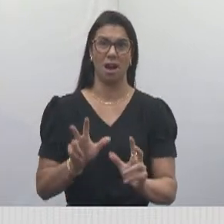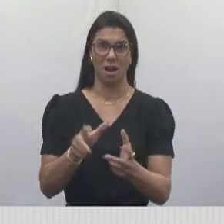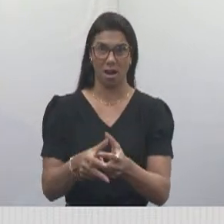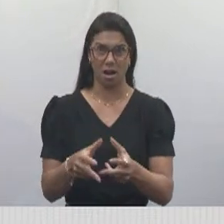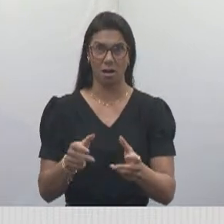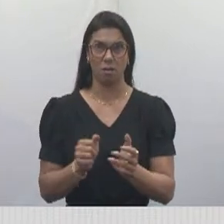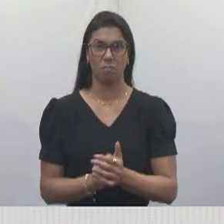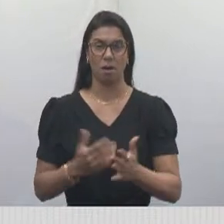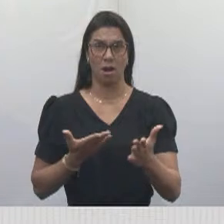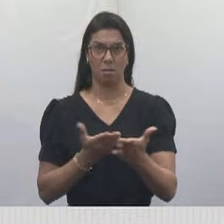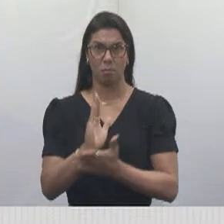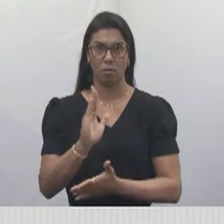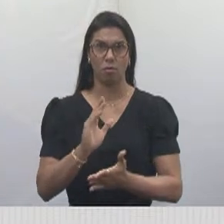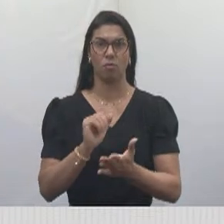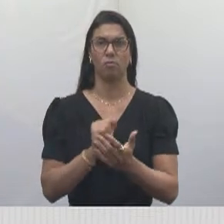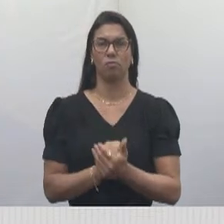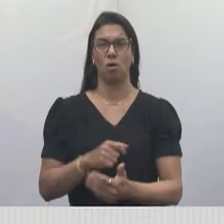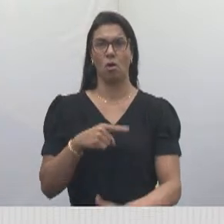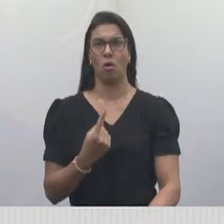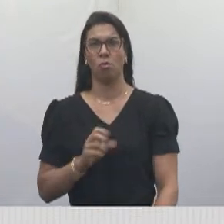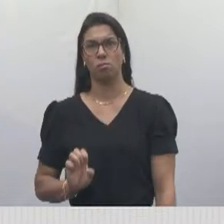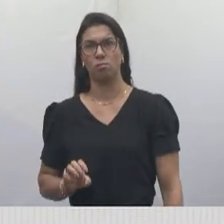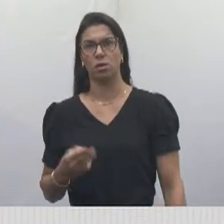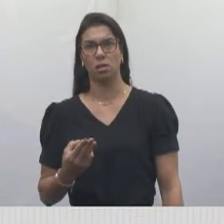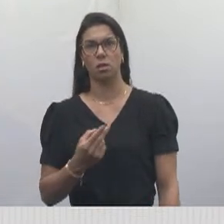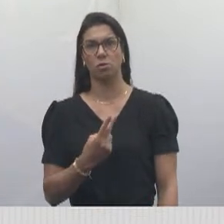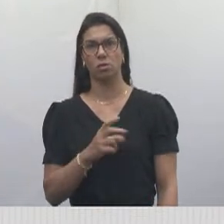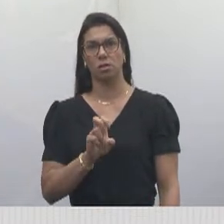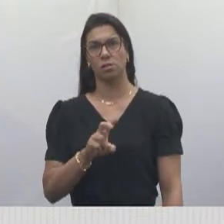uma previsão de receita de